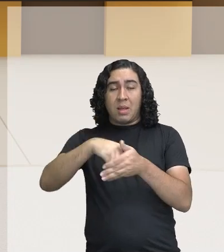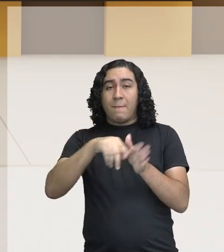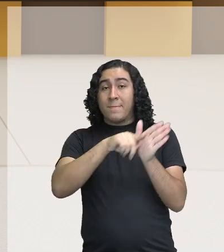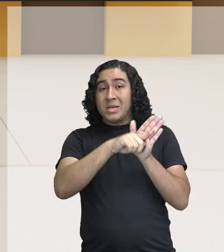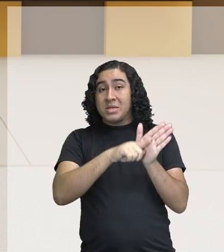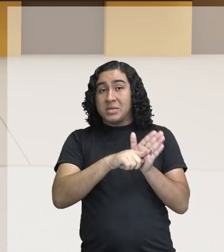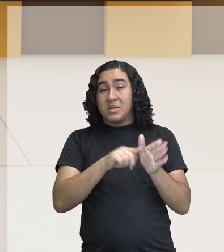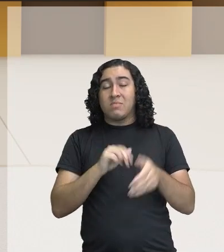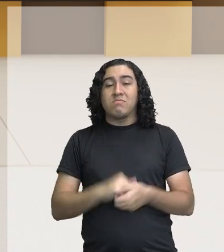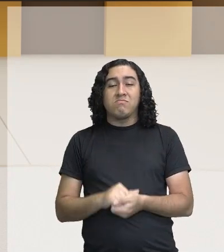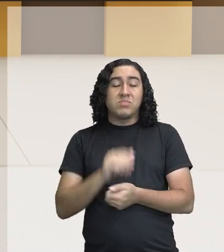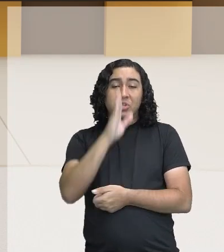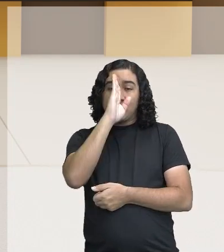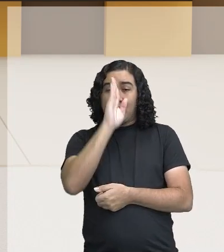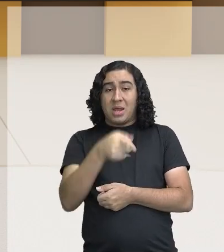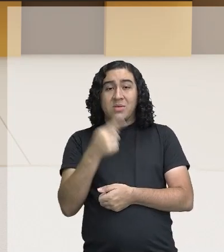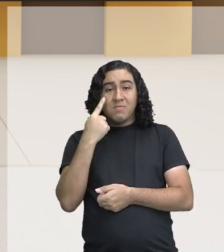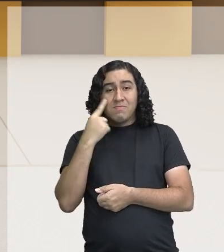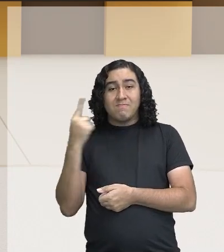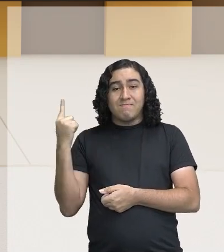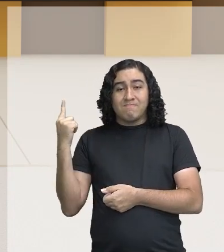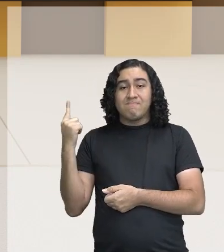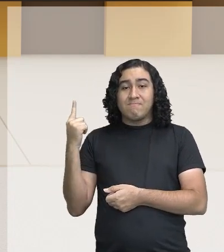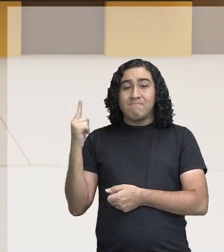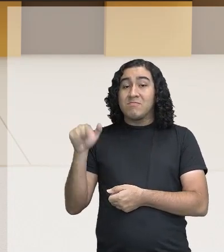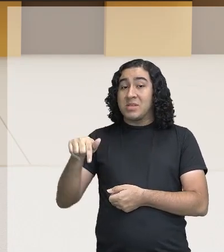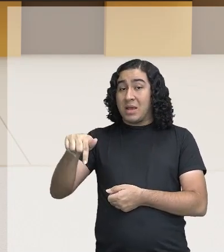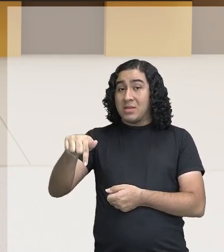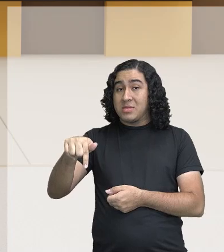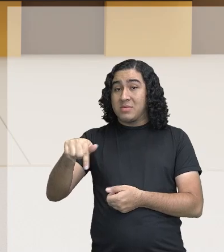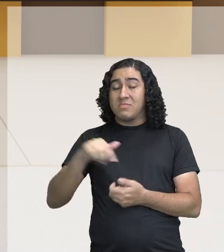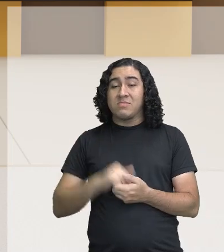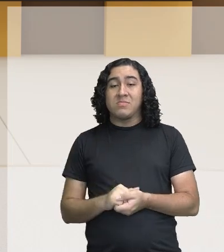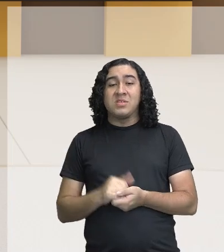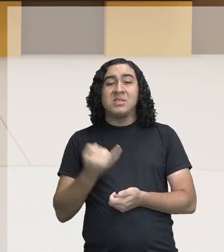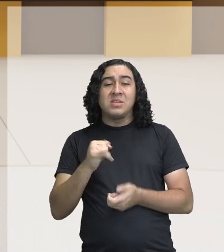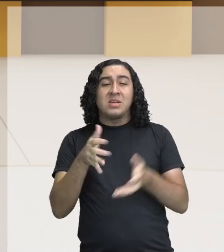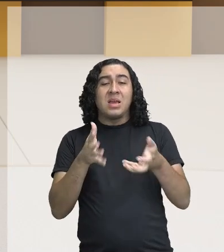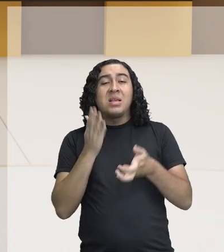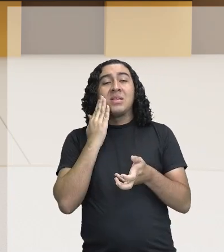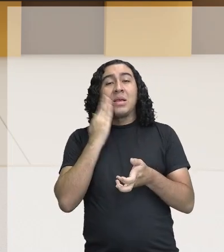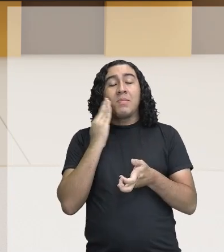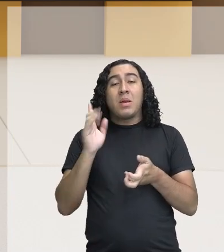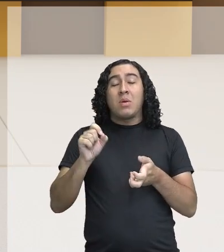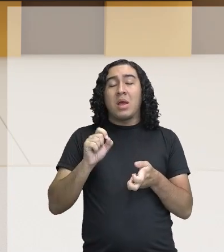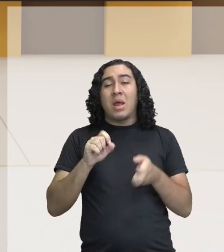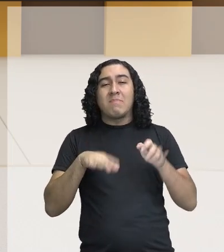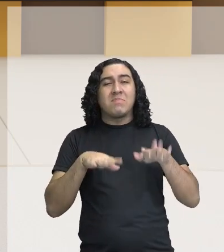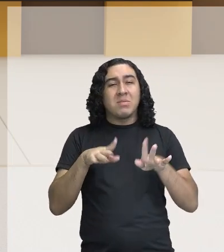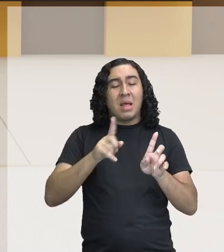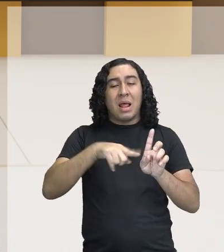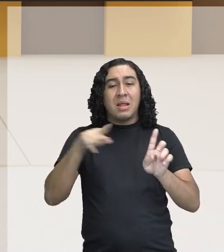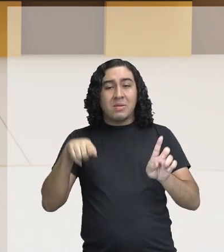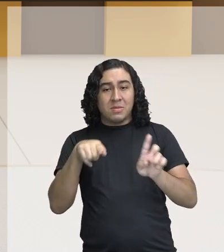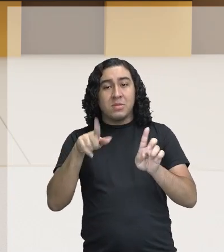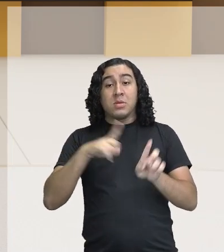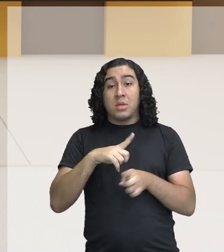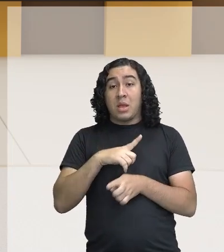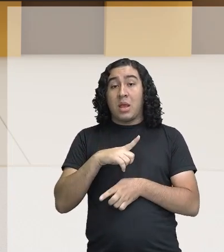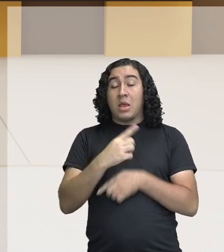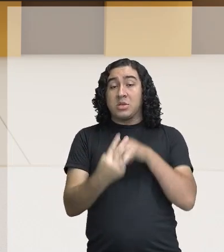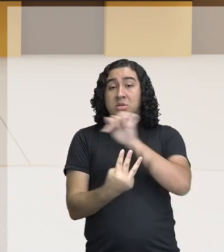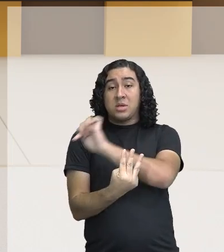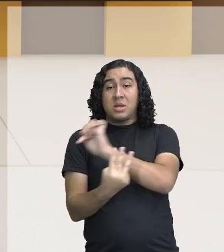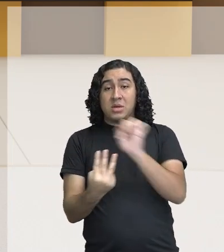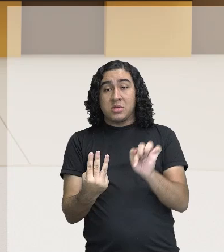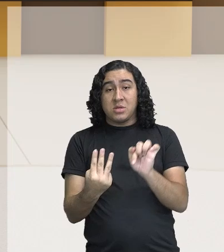vai direto ali na frequência absoluta, que é 7. Se a gente quiser a frequência relativa, a gente tem nas 3 formas.